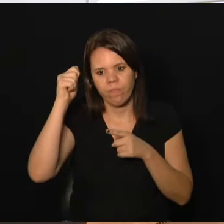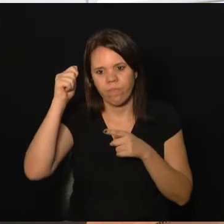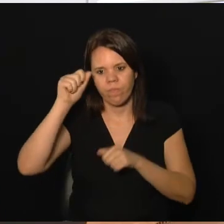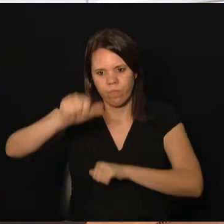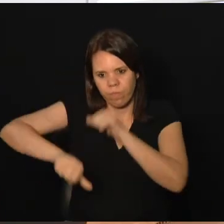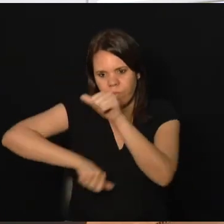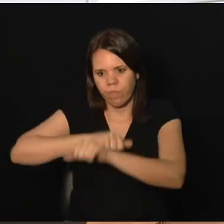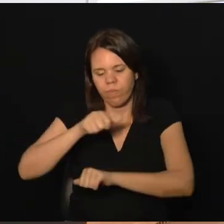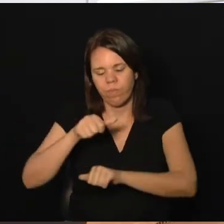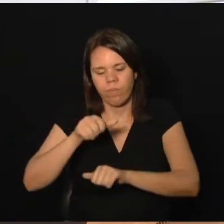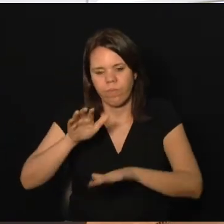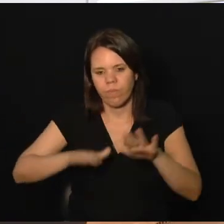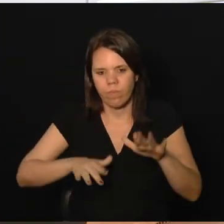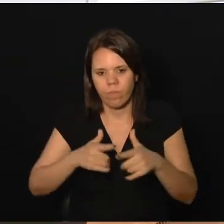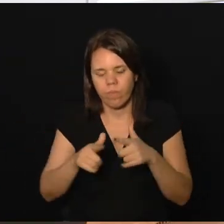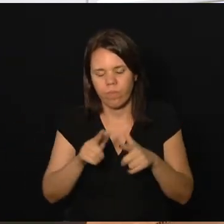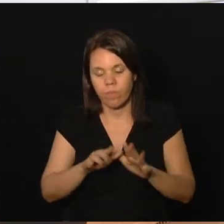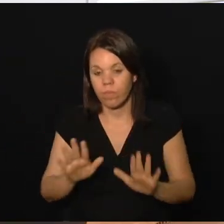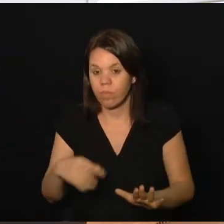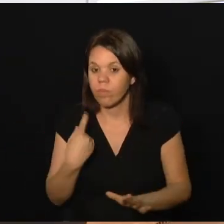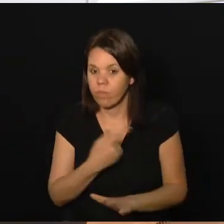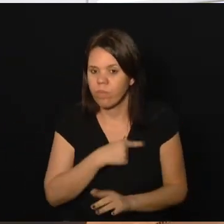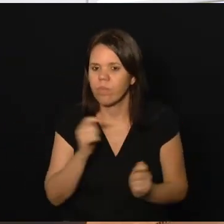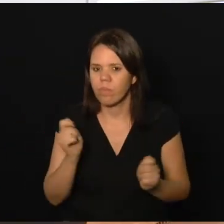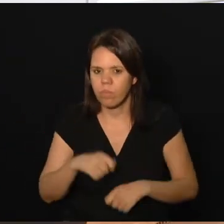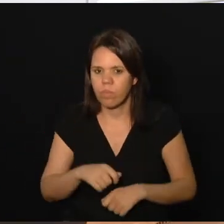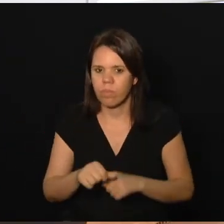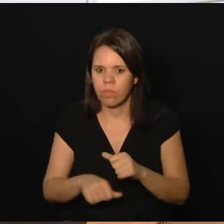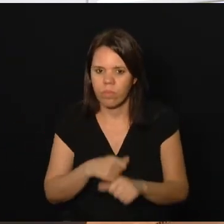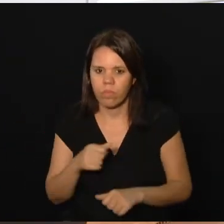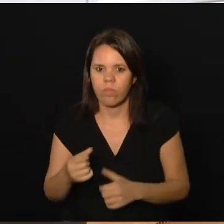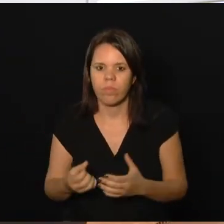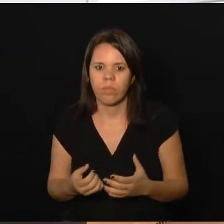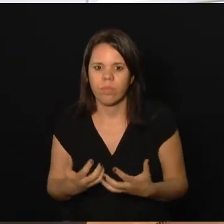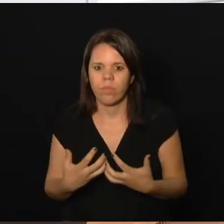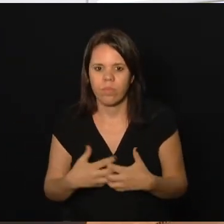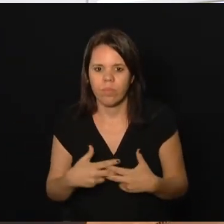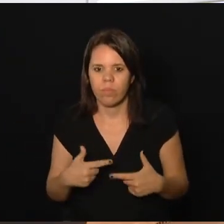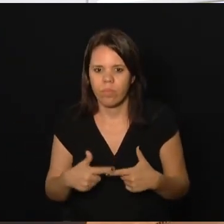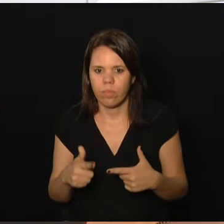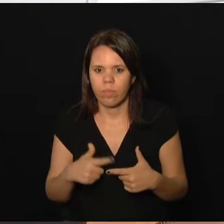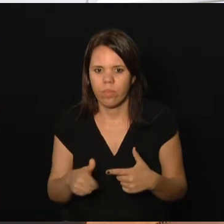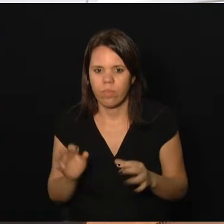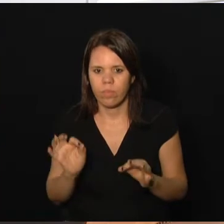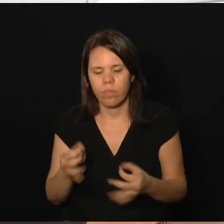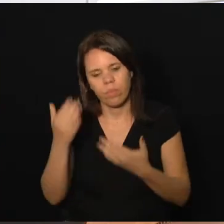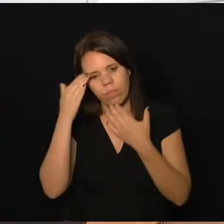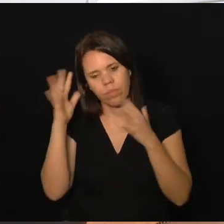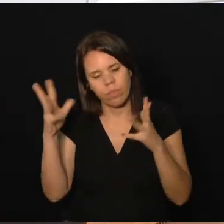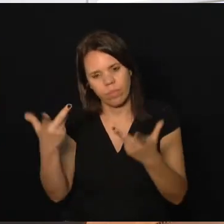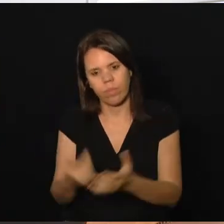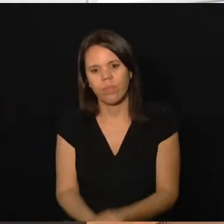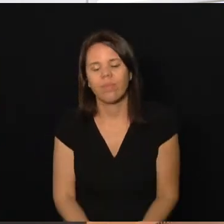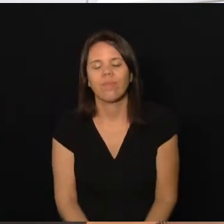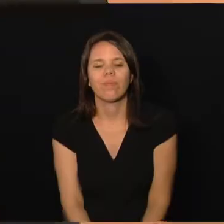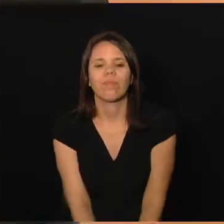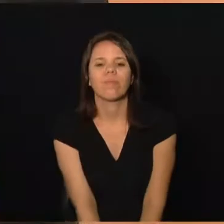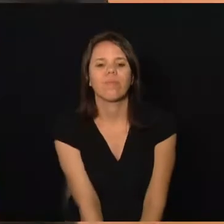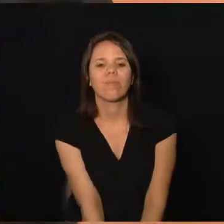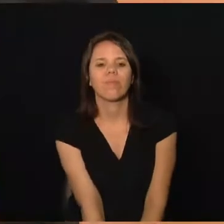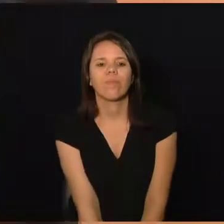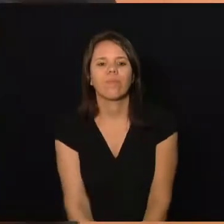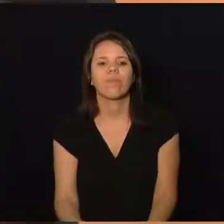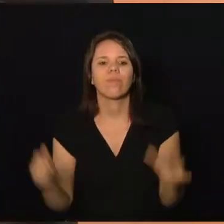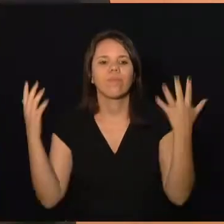gera transtorno, mas nós temos condições de mudar esse quadro. Eu tenho certeza disso. Obrigada a todos.